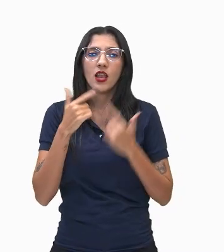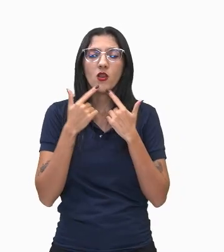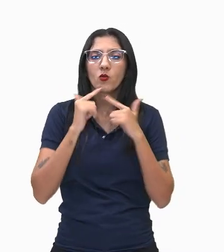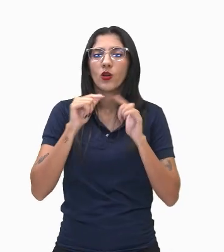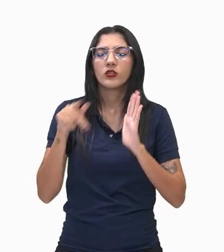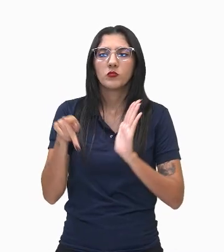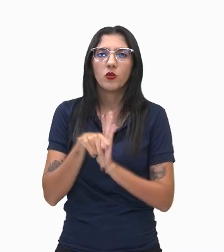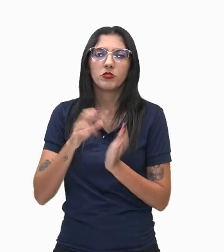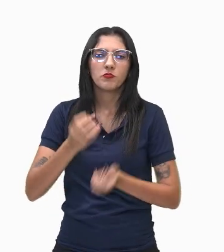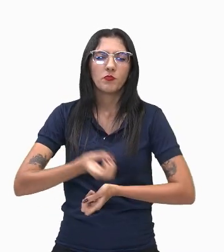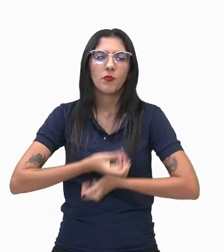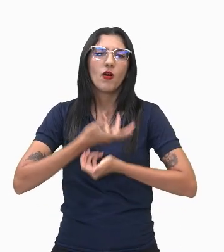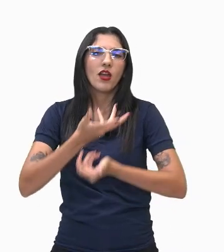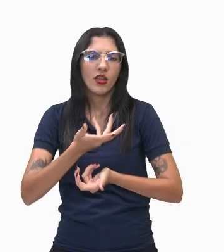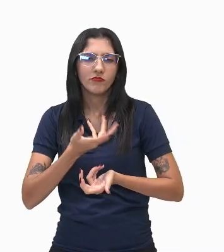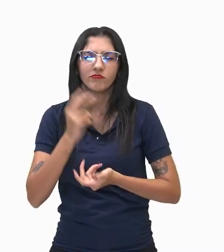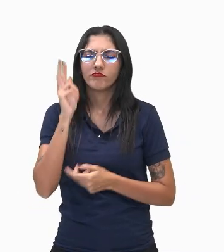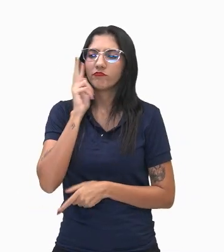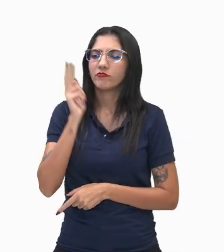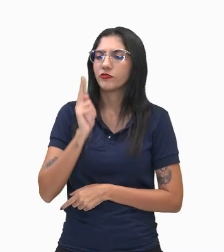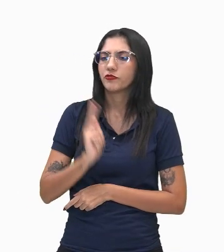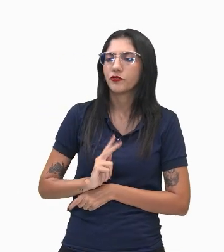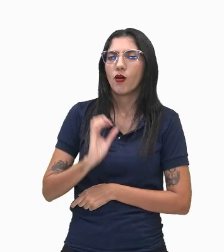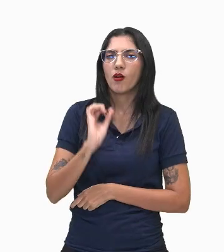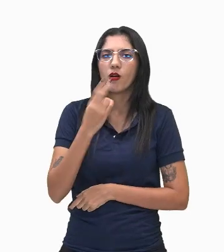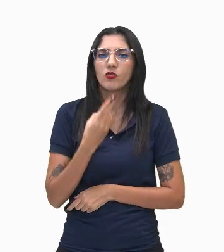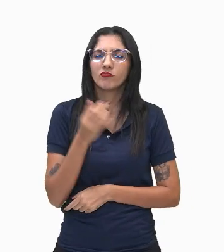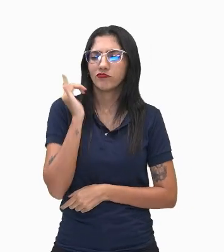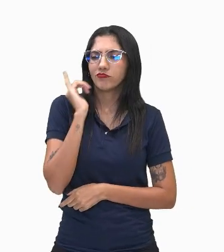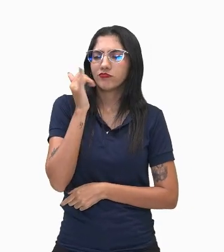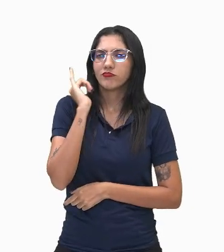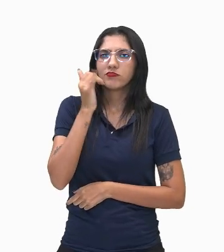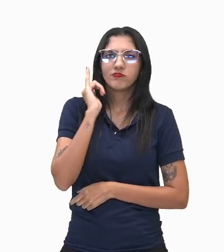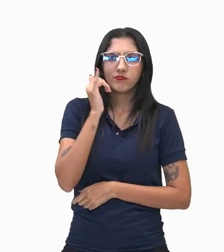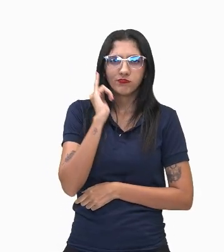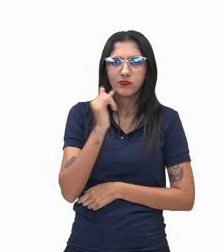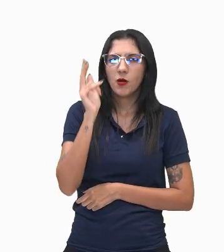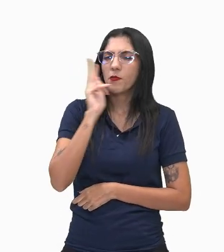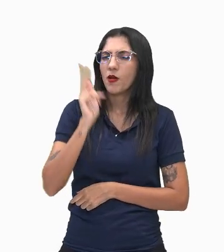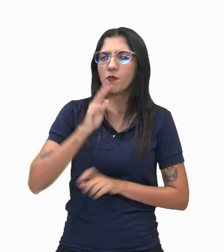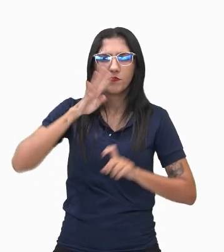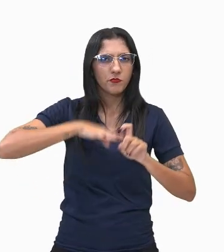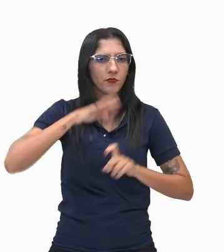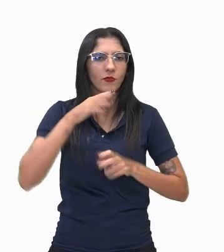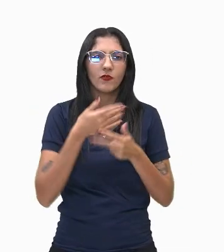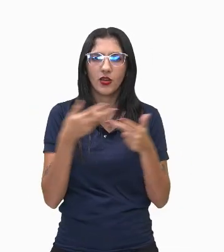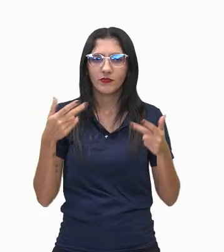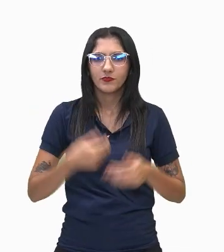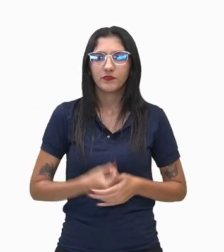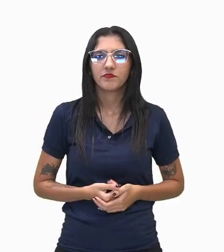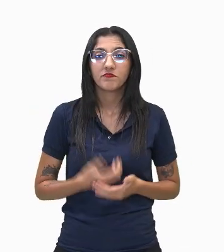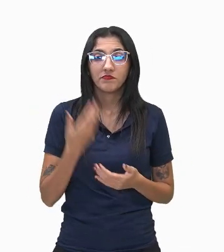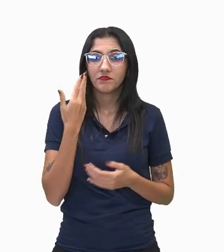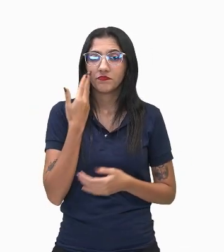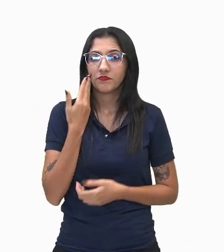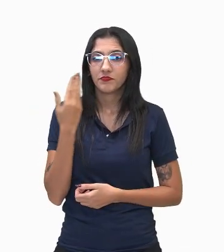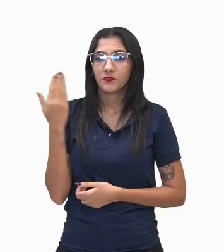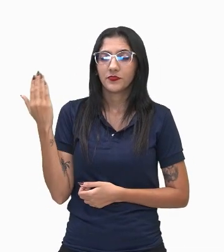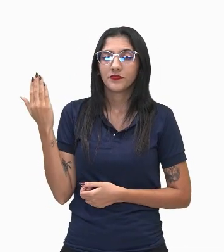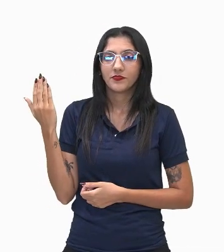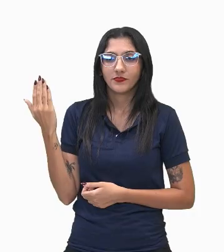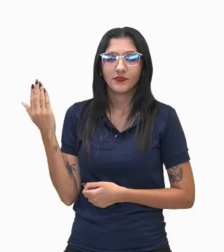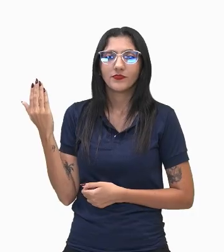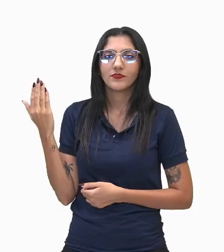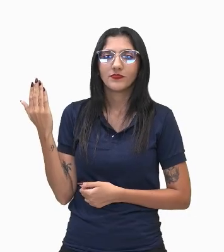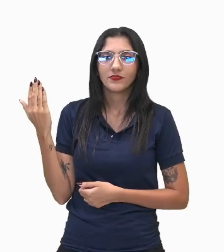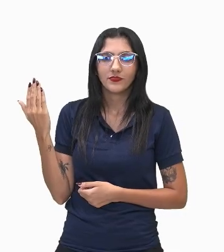linguagem poética, em histórias de contos de fada, etc. Vamos ver o exemplo. Quando cheguei